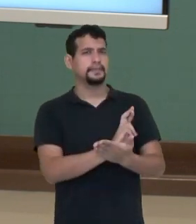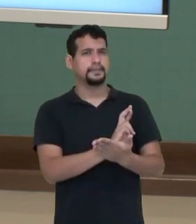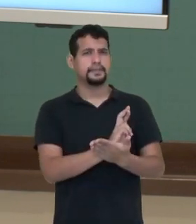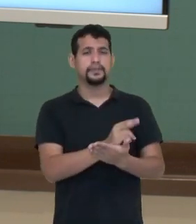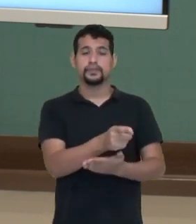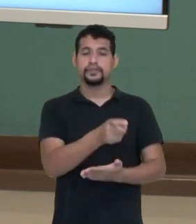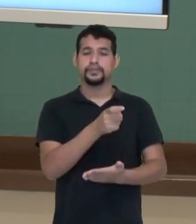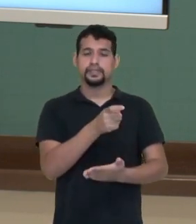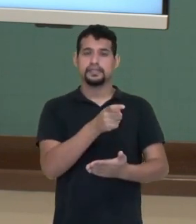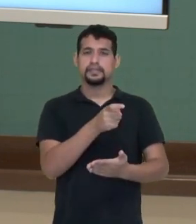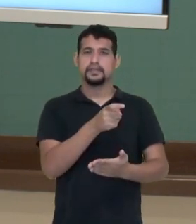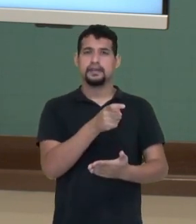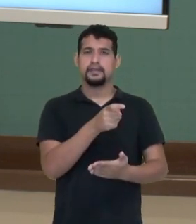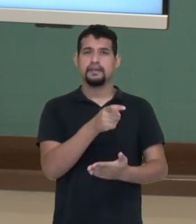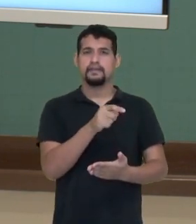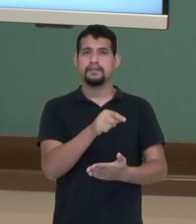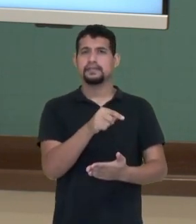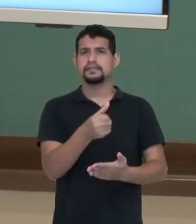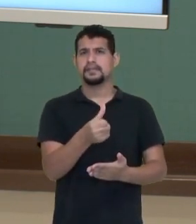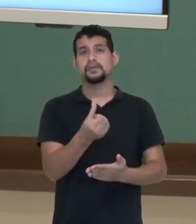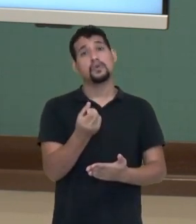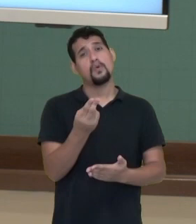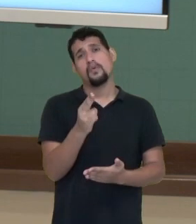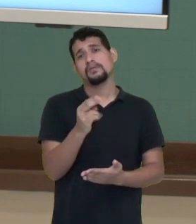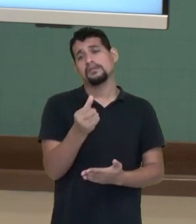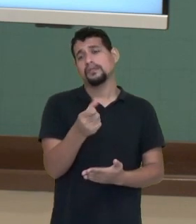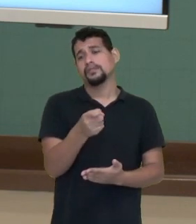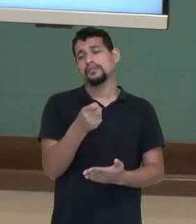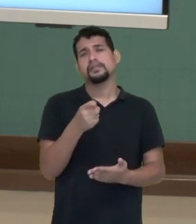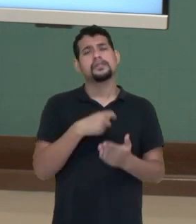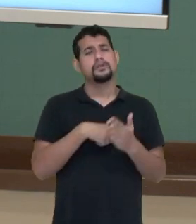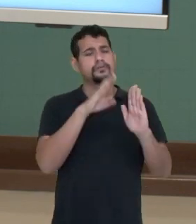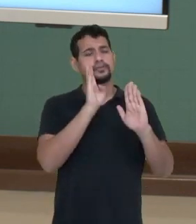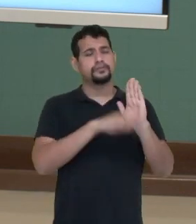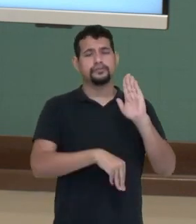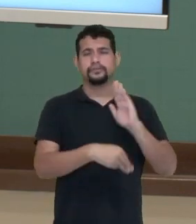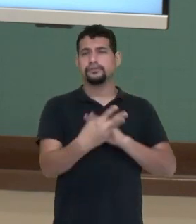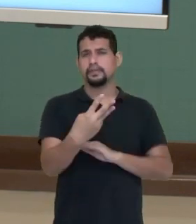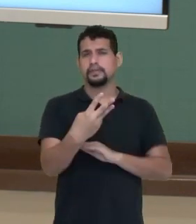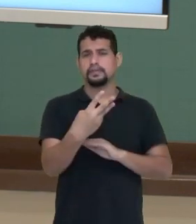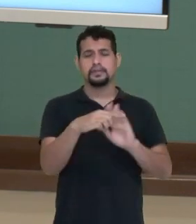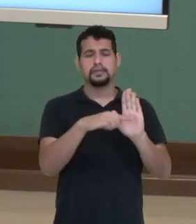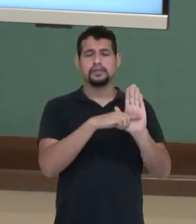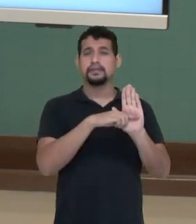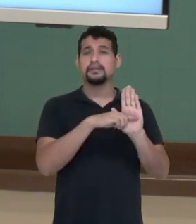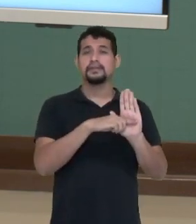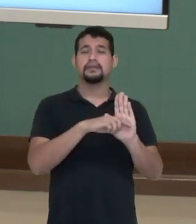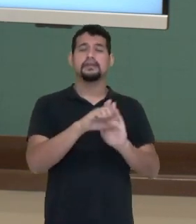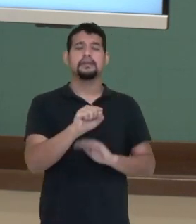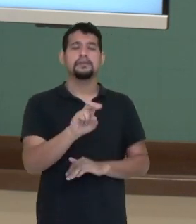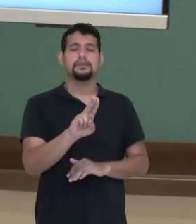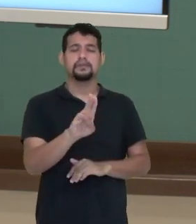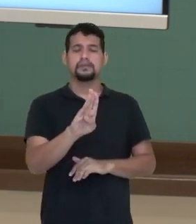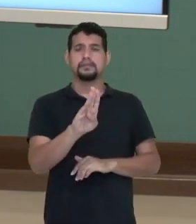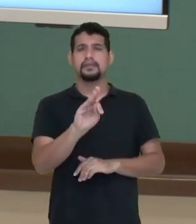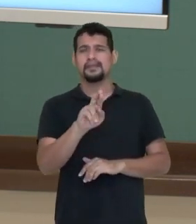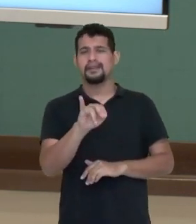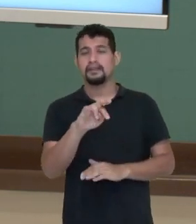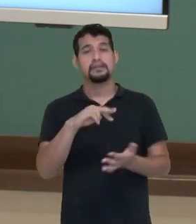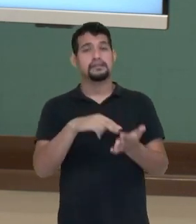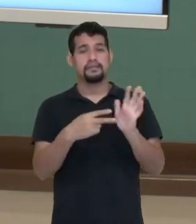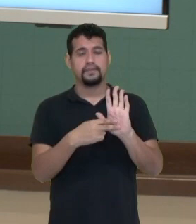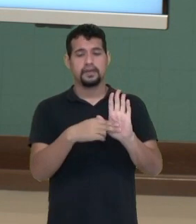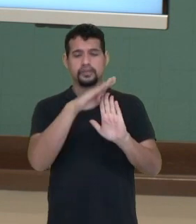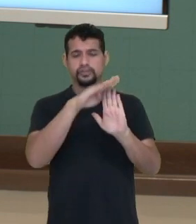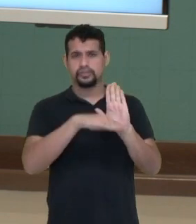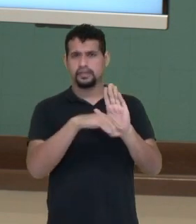x vezes 6... ou 6x, né? Eu tiro 3. Subtrair é tirar, ok?